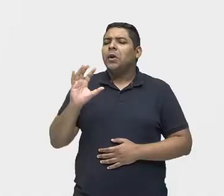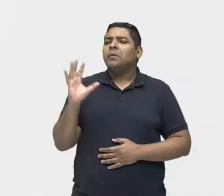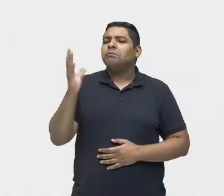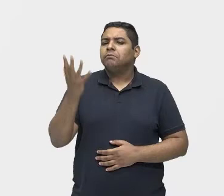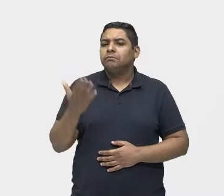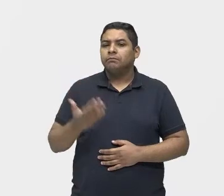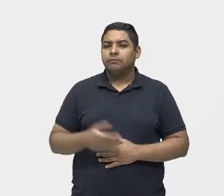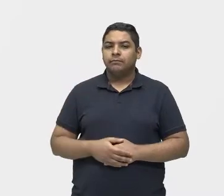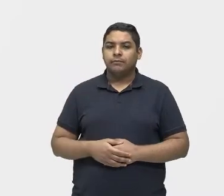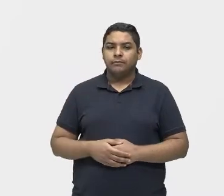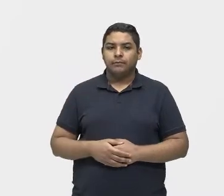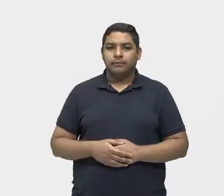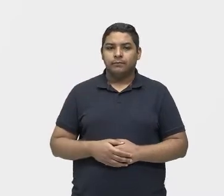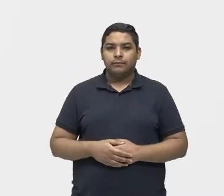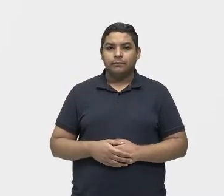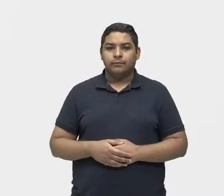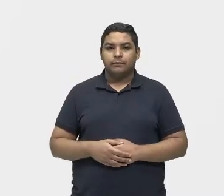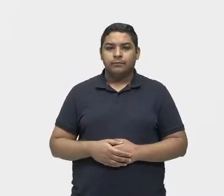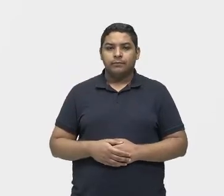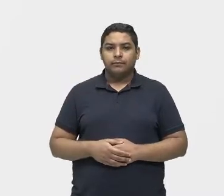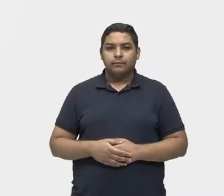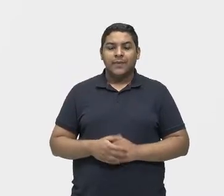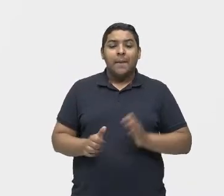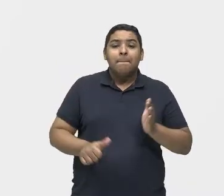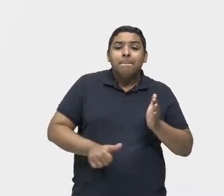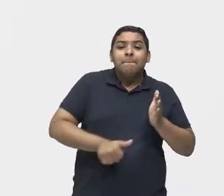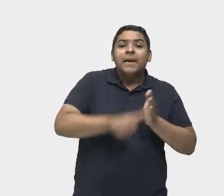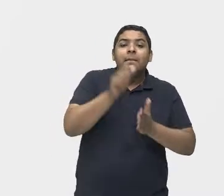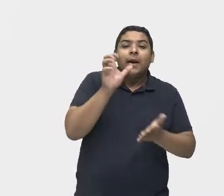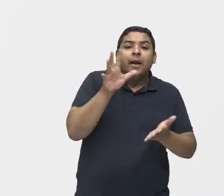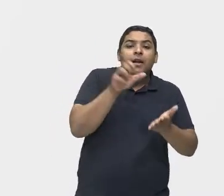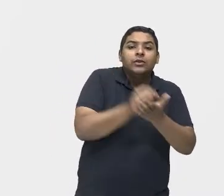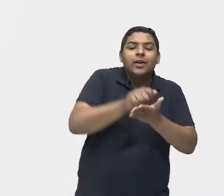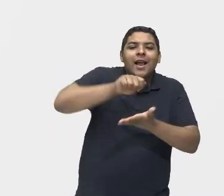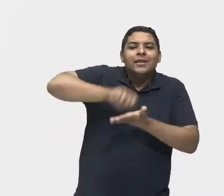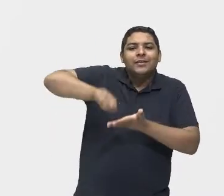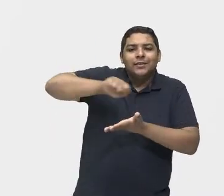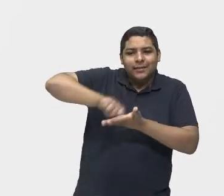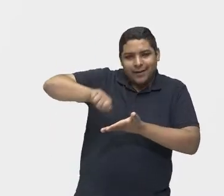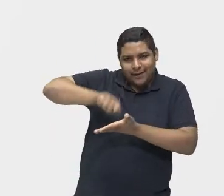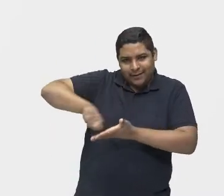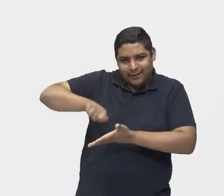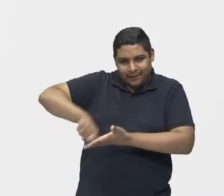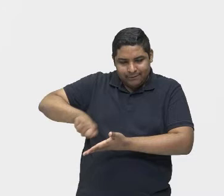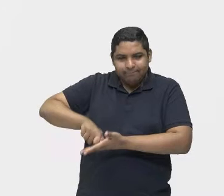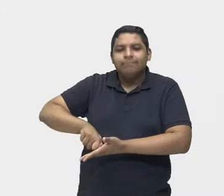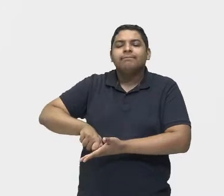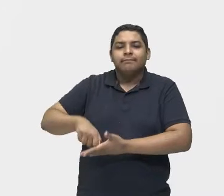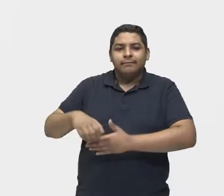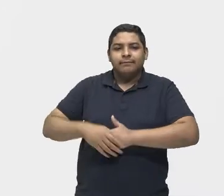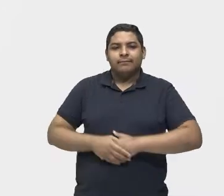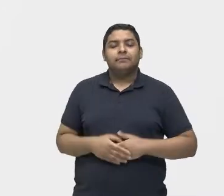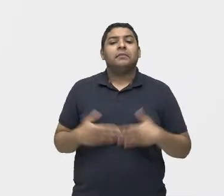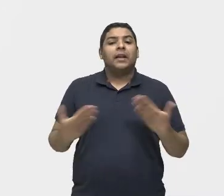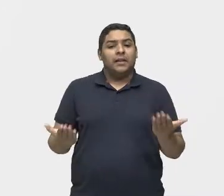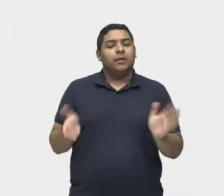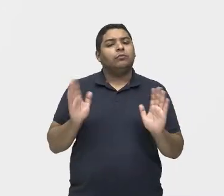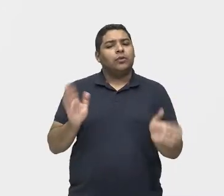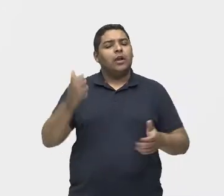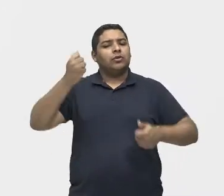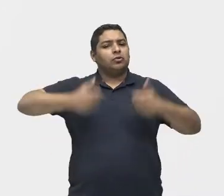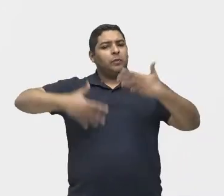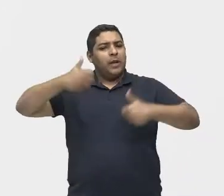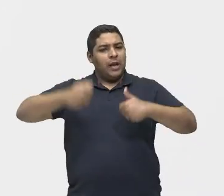ver? Aparecem os primeiros registros da escrita. Então, nós falamos desses